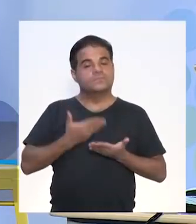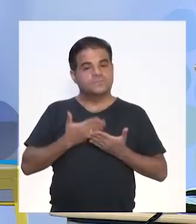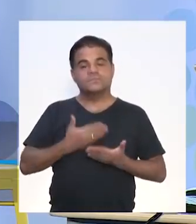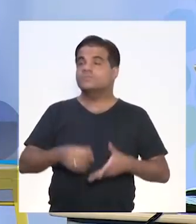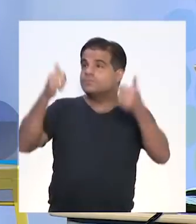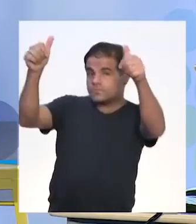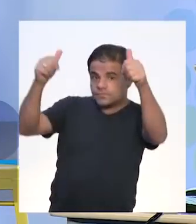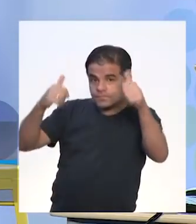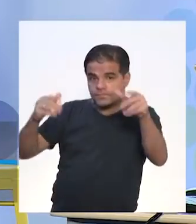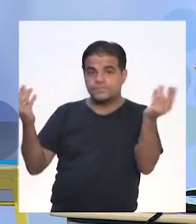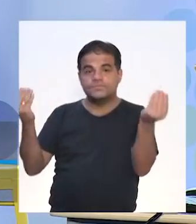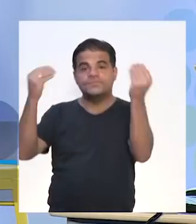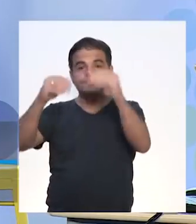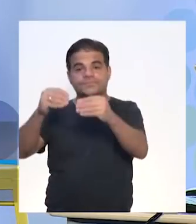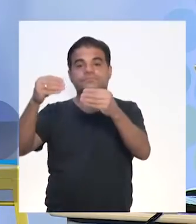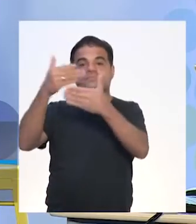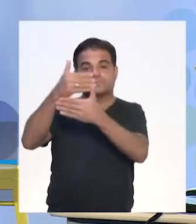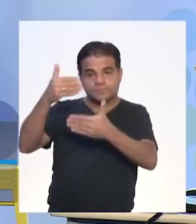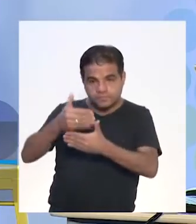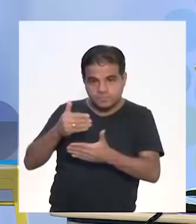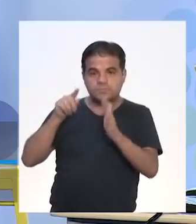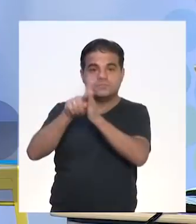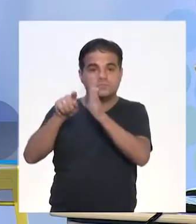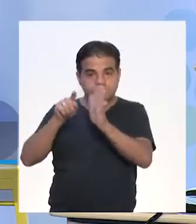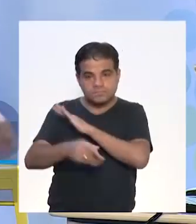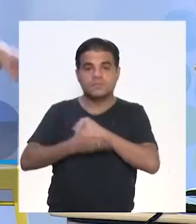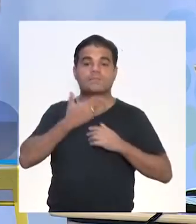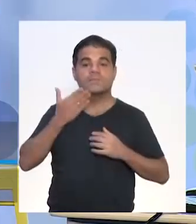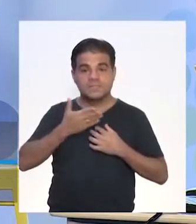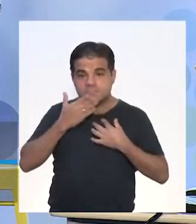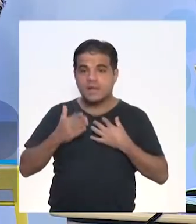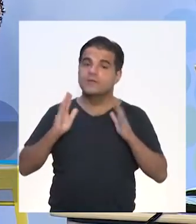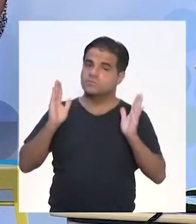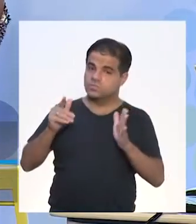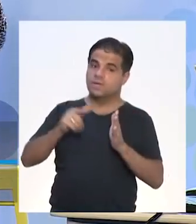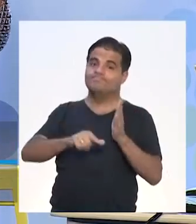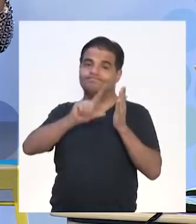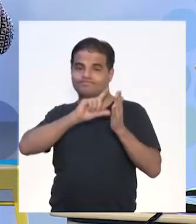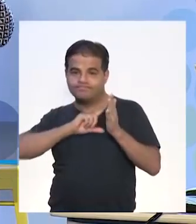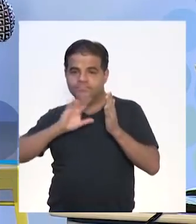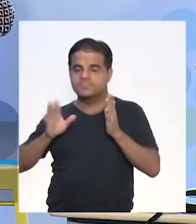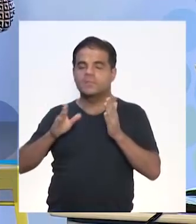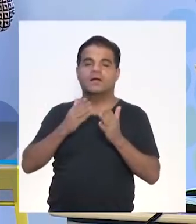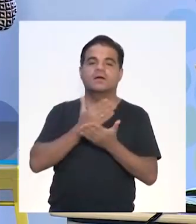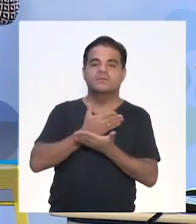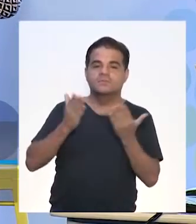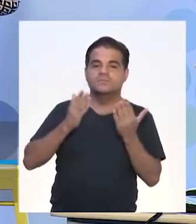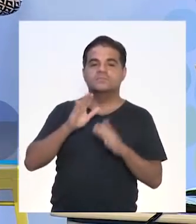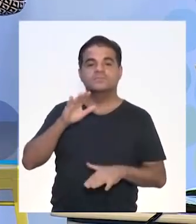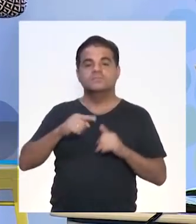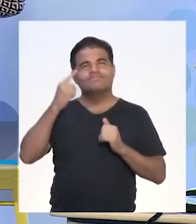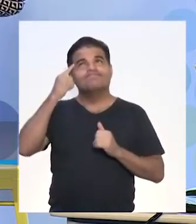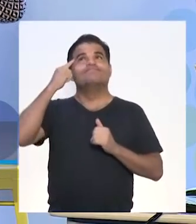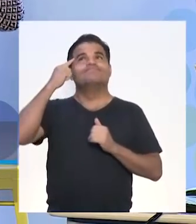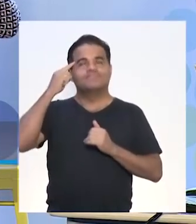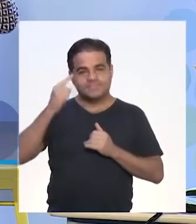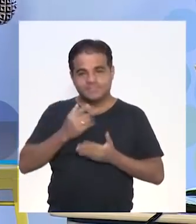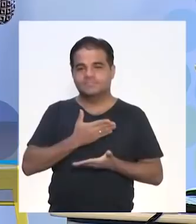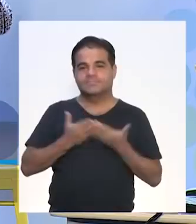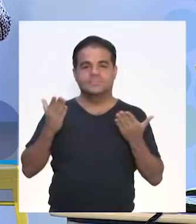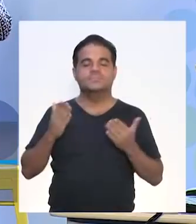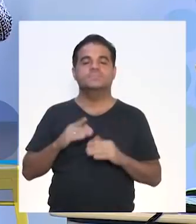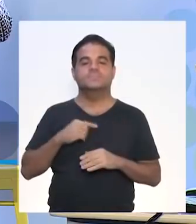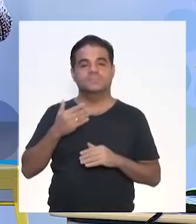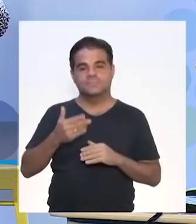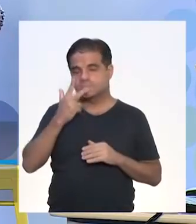ser inserido no slide das perguntas. Verdade, fica mais fácil sim, porque já ficou para trás. Mas também, às vezes, acho que eu penso, passa pela minha cabeça